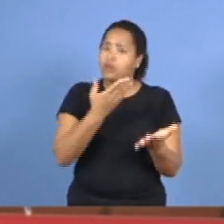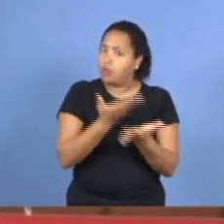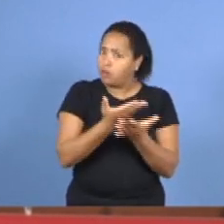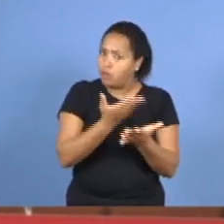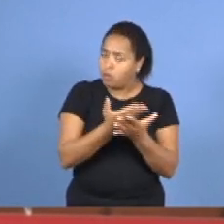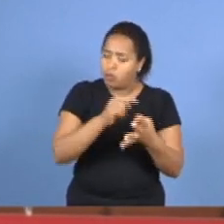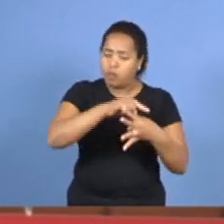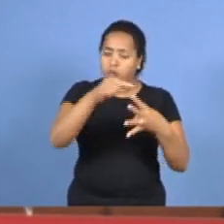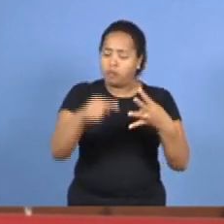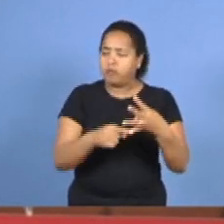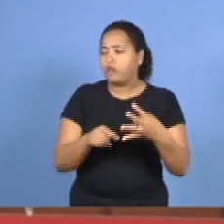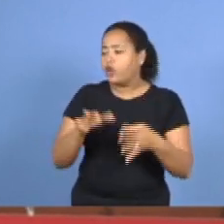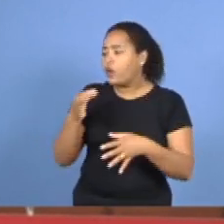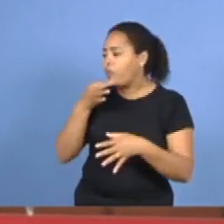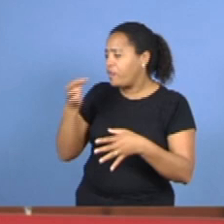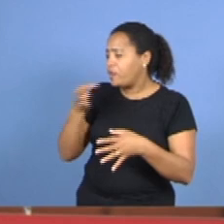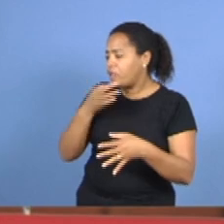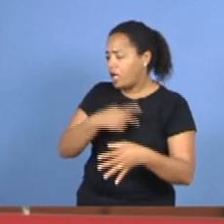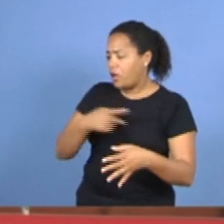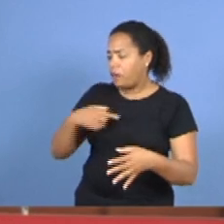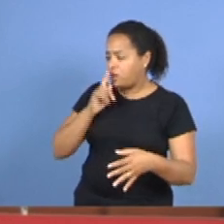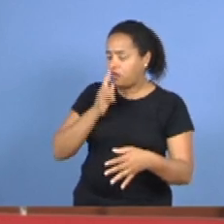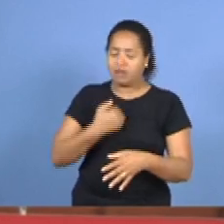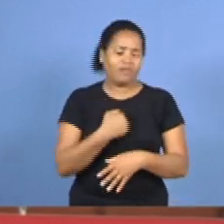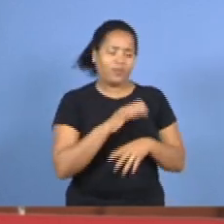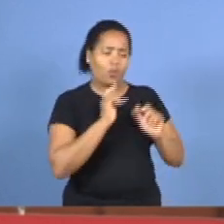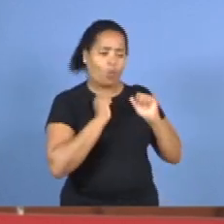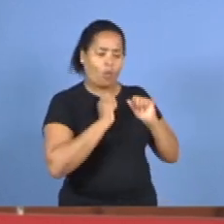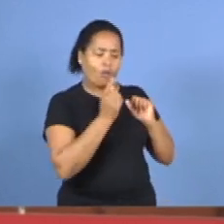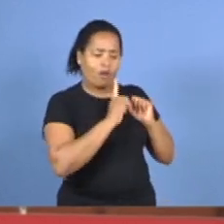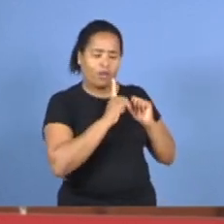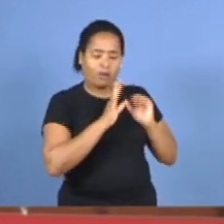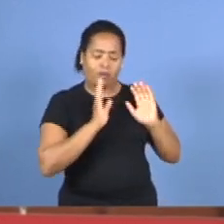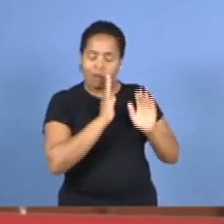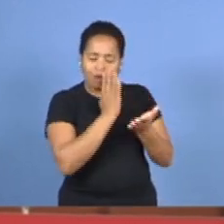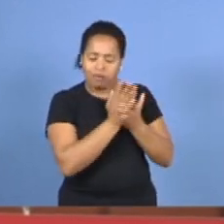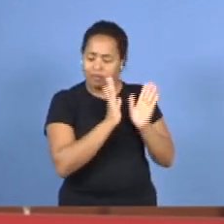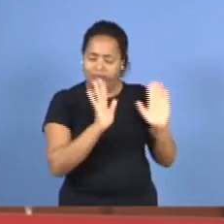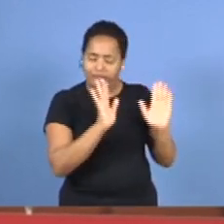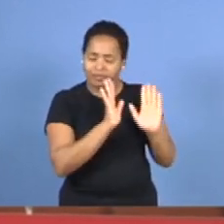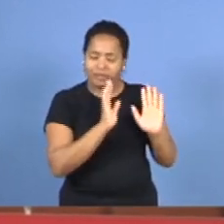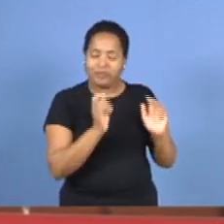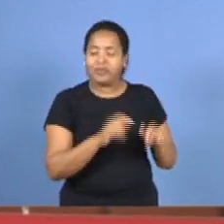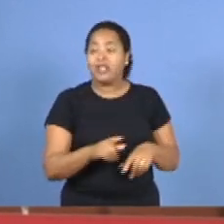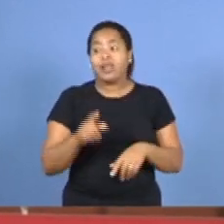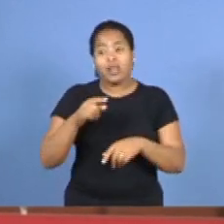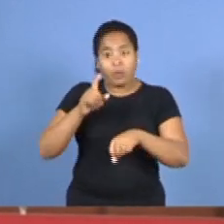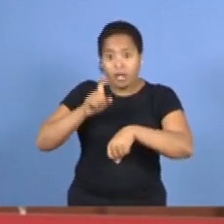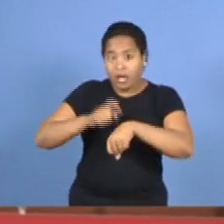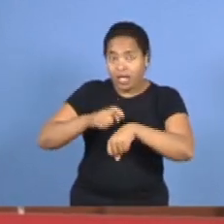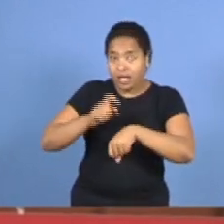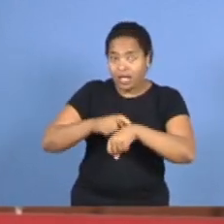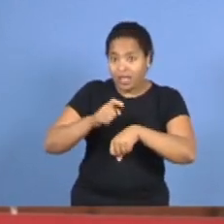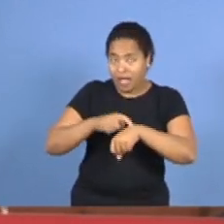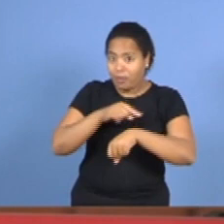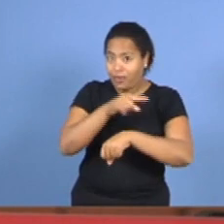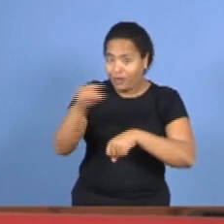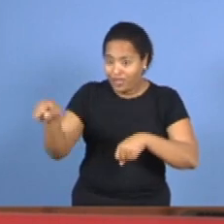pastor Gedeutinho. Não, não, não, não. Não vai dar o comentário. Não, então vamos direto nas perguntas e dar tempo aos irmãos. Hoje estou